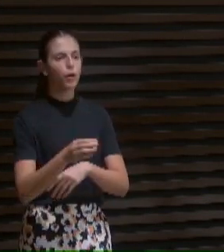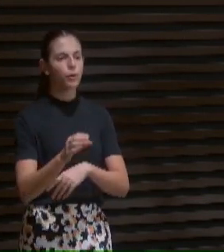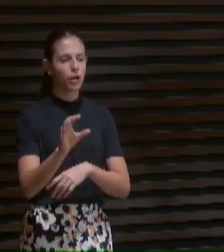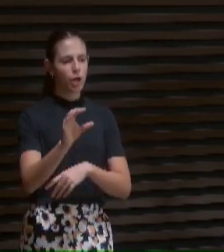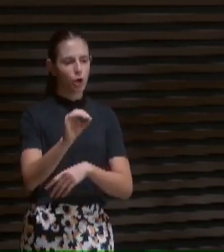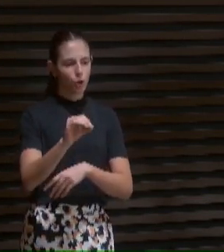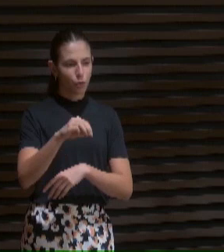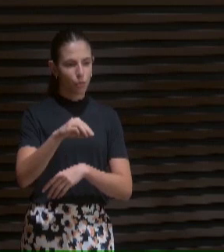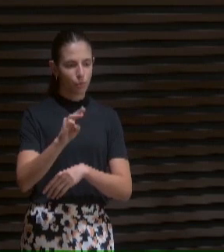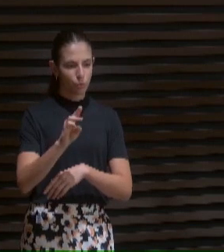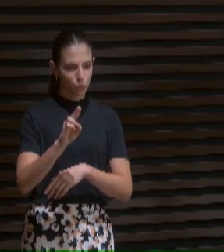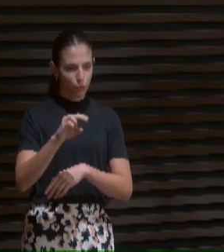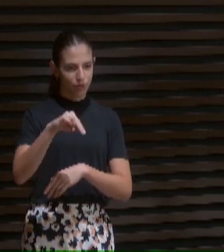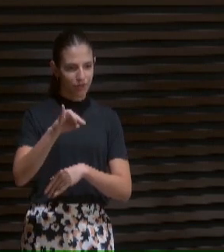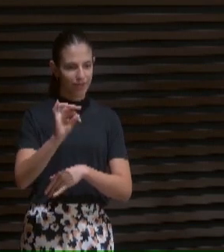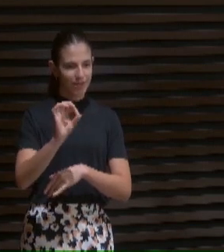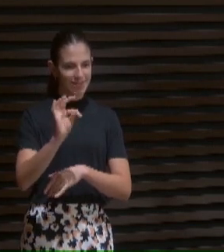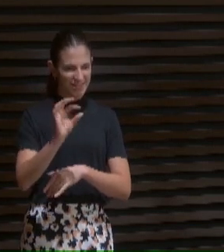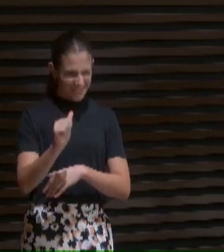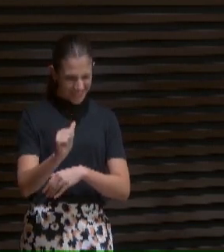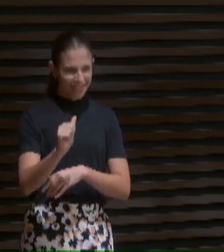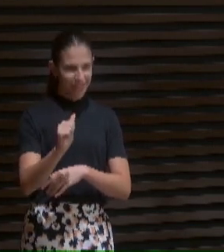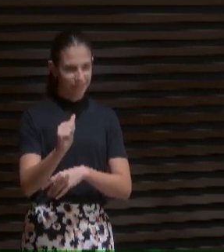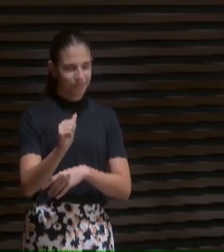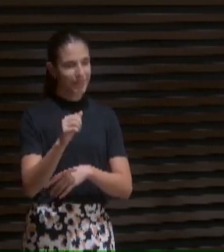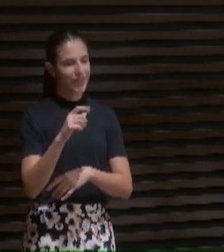se arrependendo de ter escrito